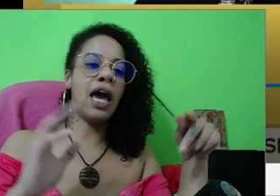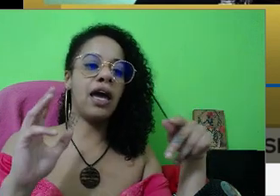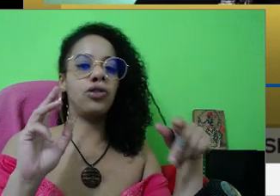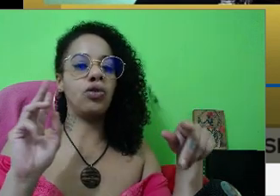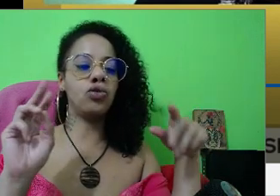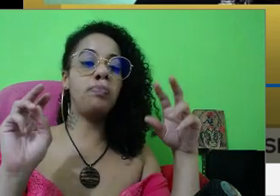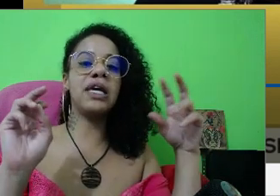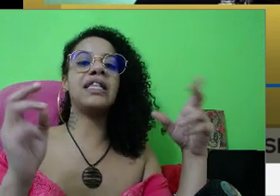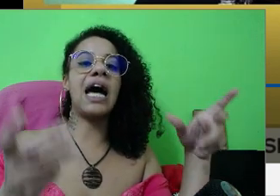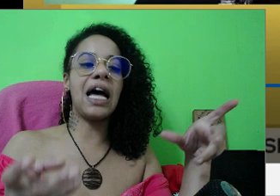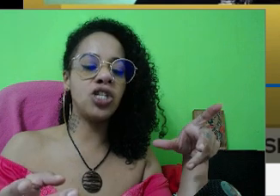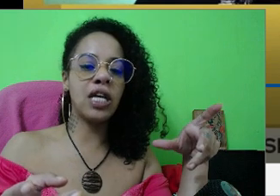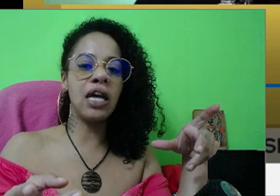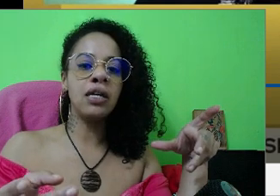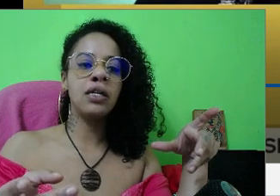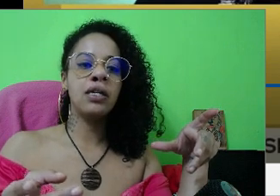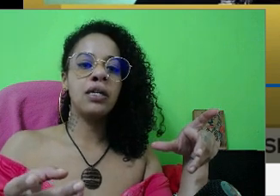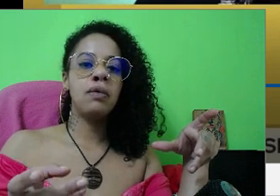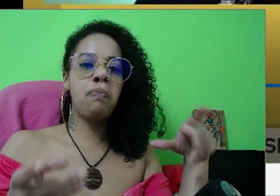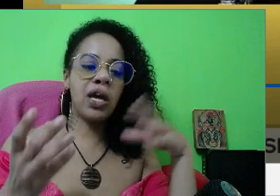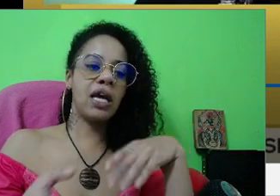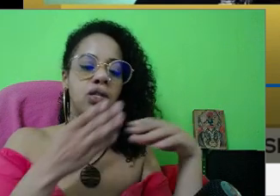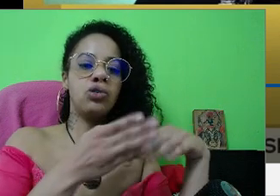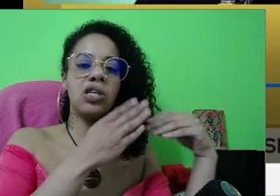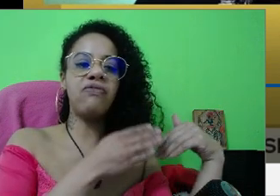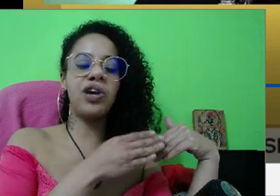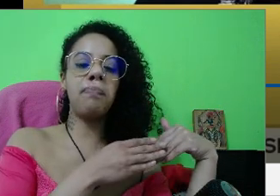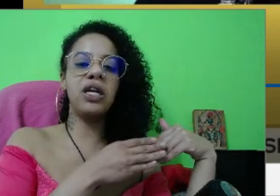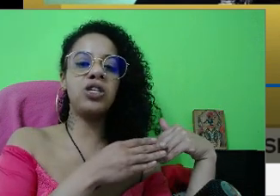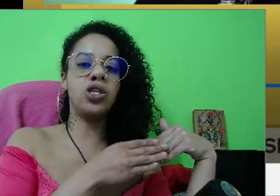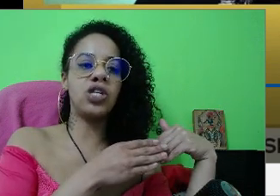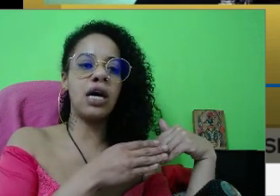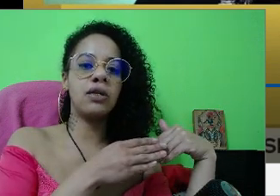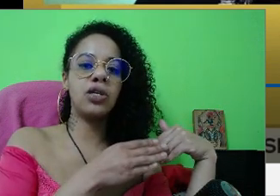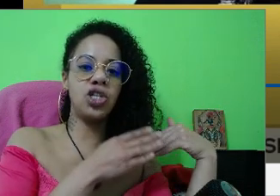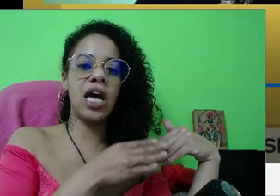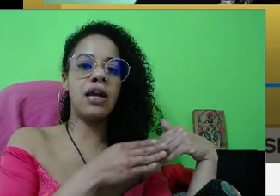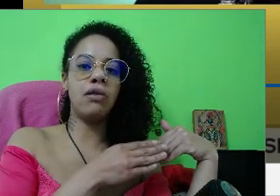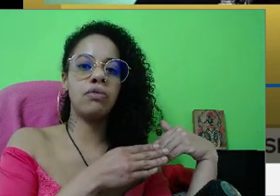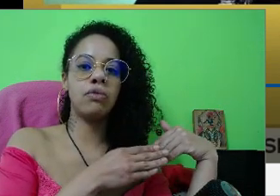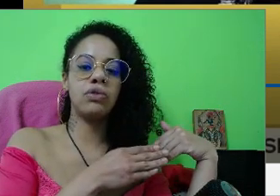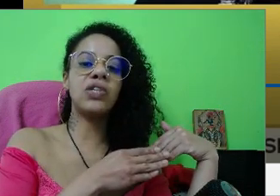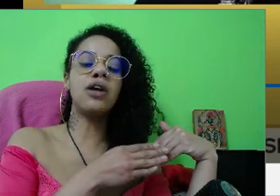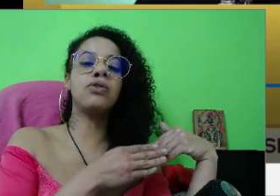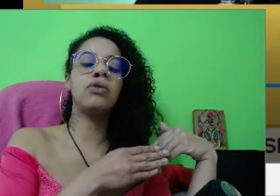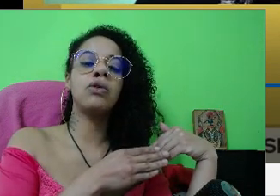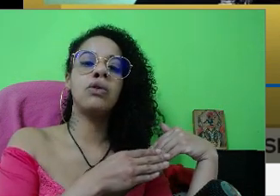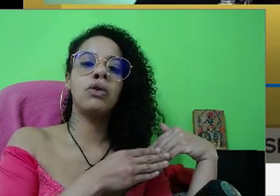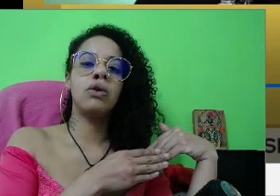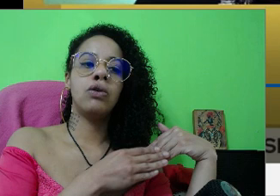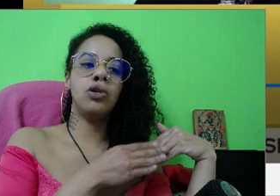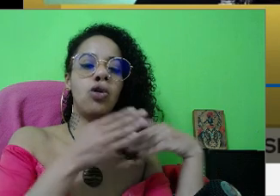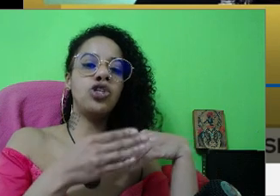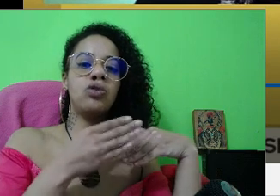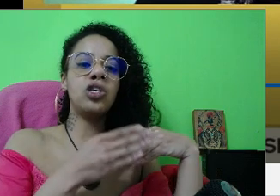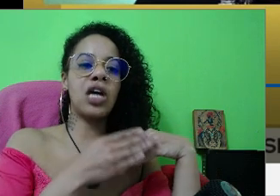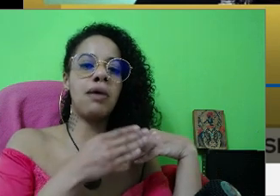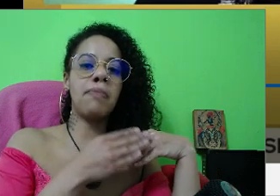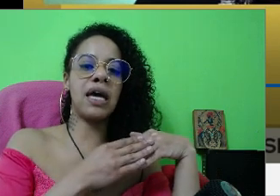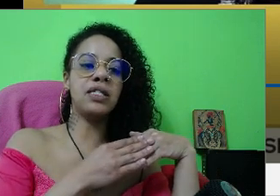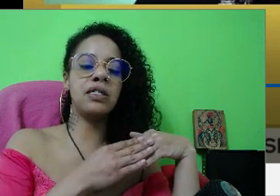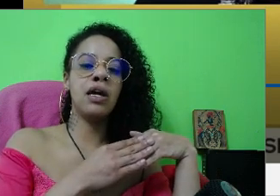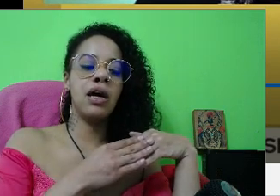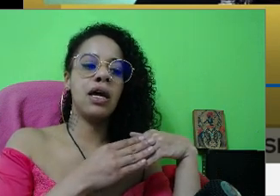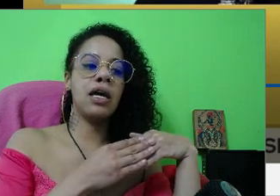dupla dupiedade né porque isso já foi aprendido já que gera certo e hoje